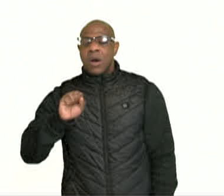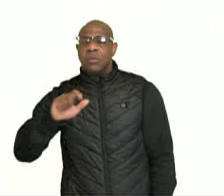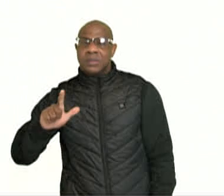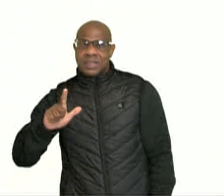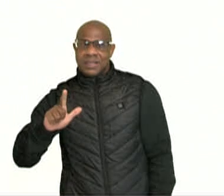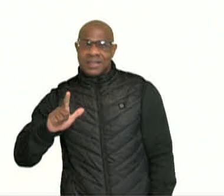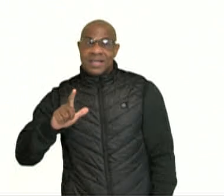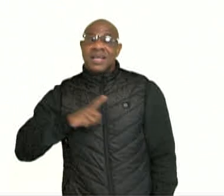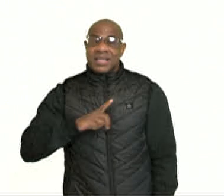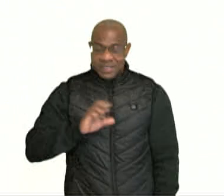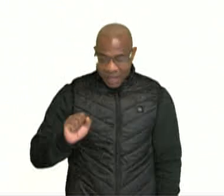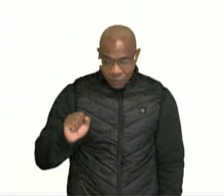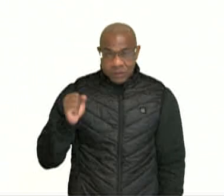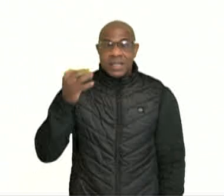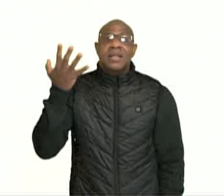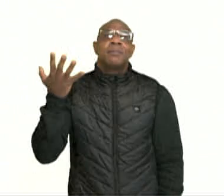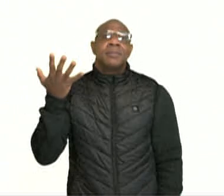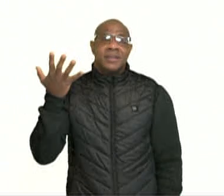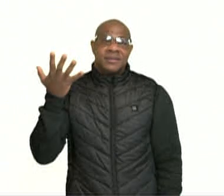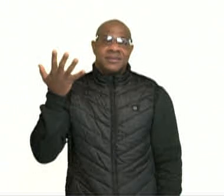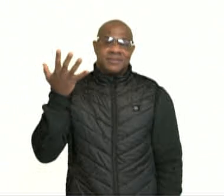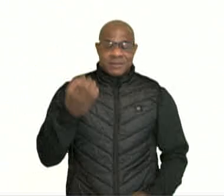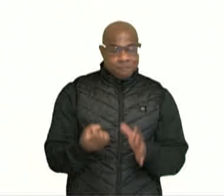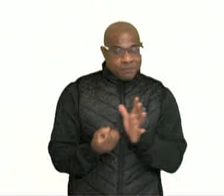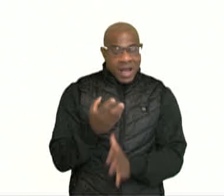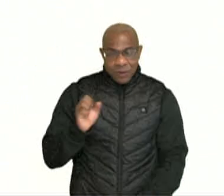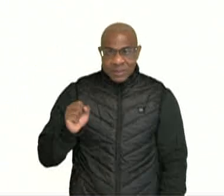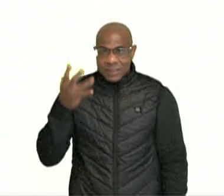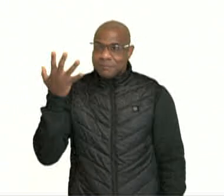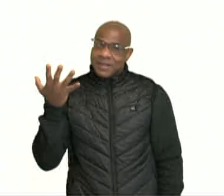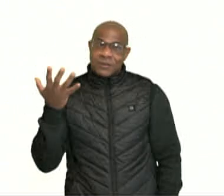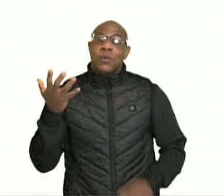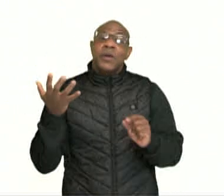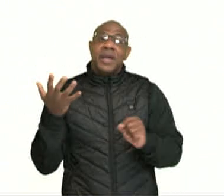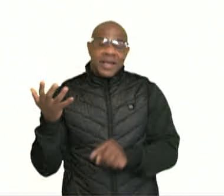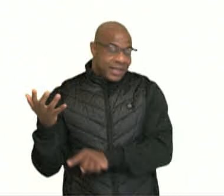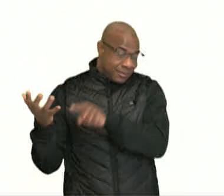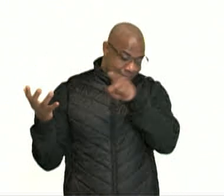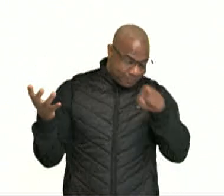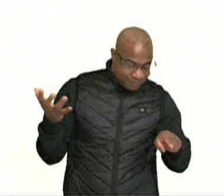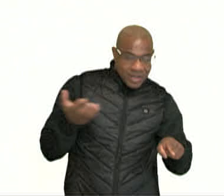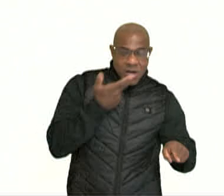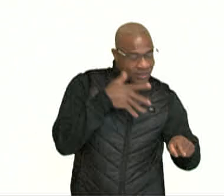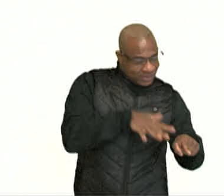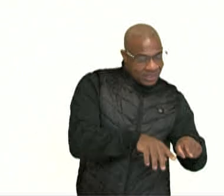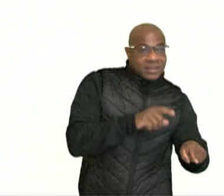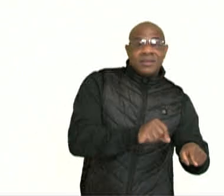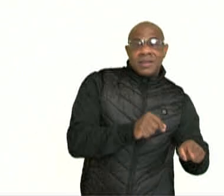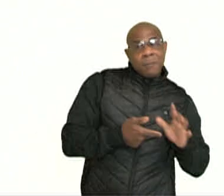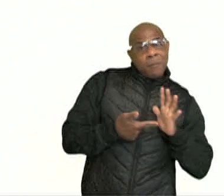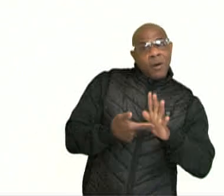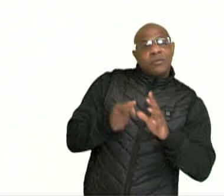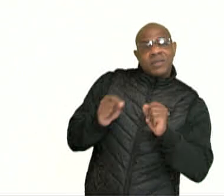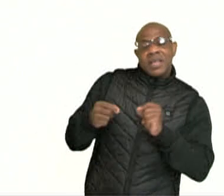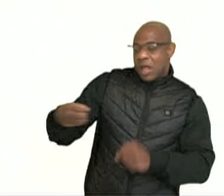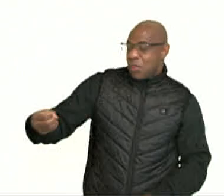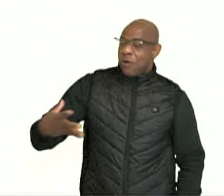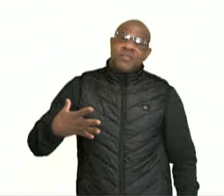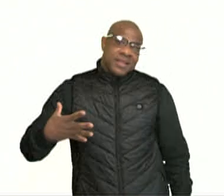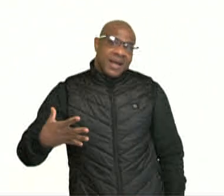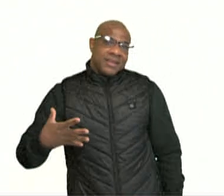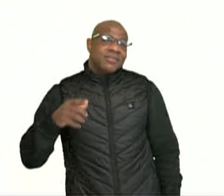gerou a consequência de atrair a atenção das crianças é o fato de apresentar